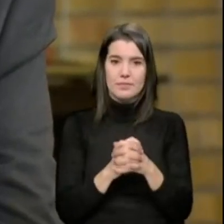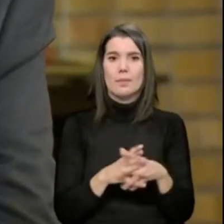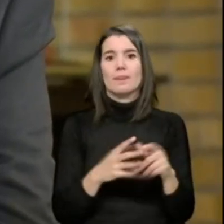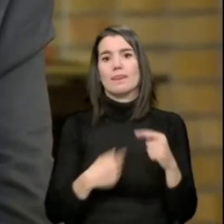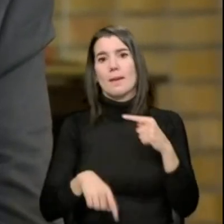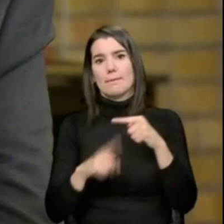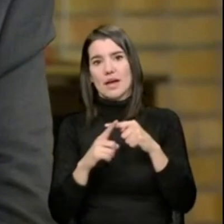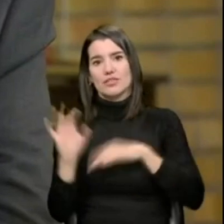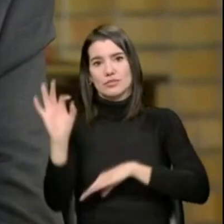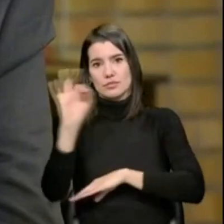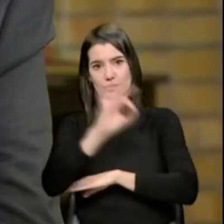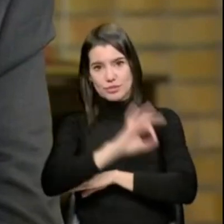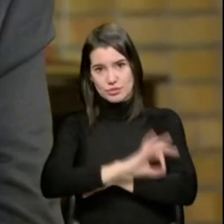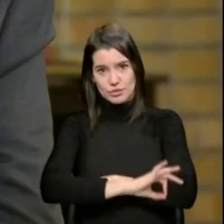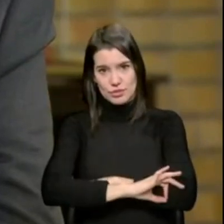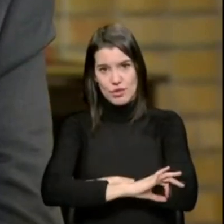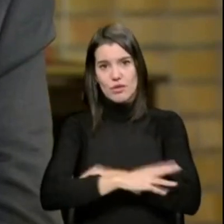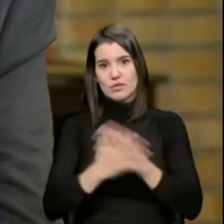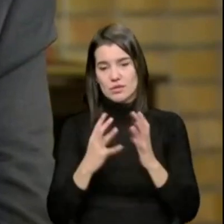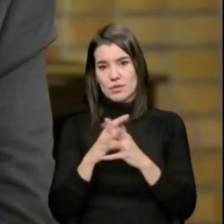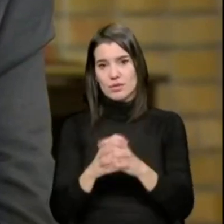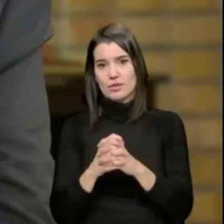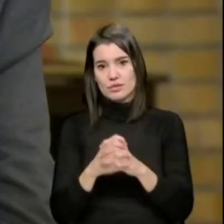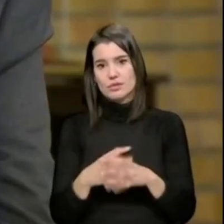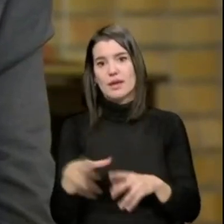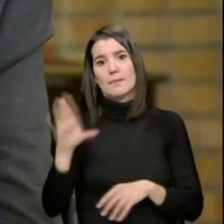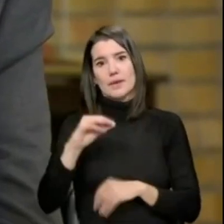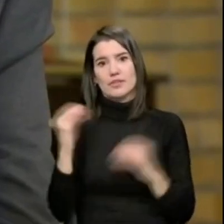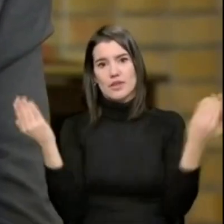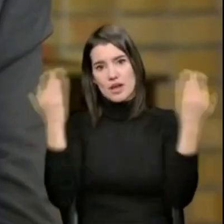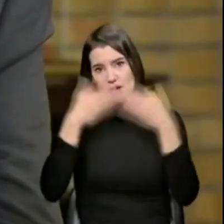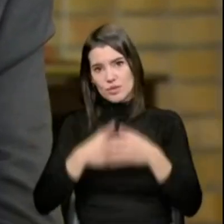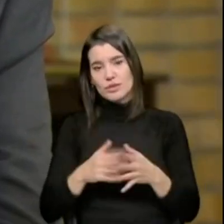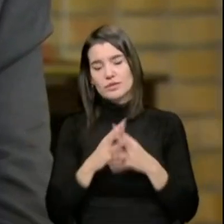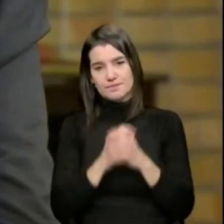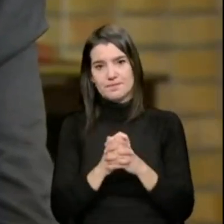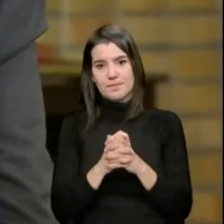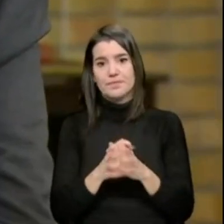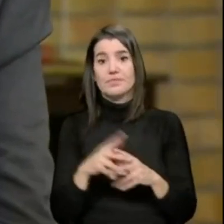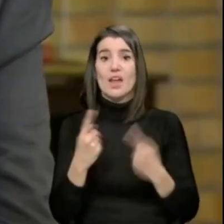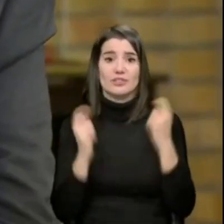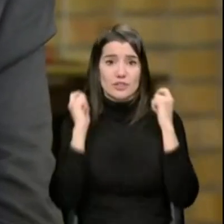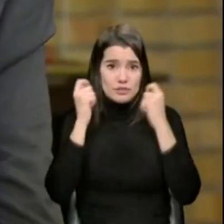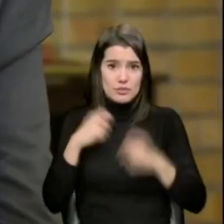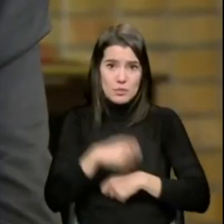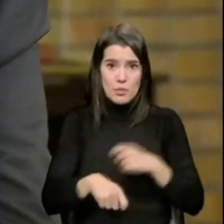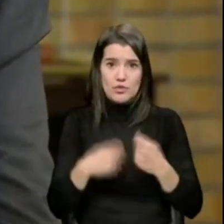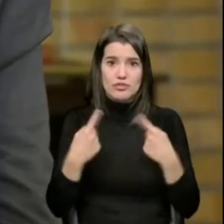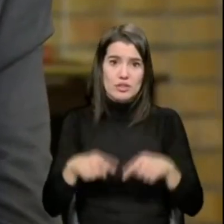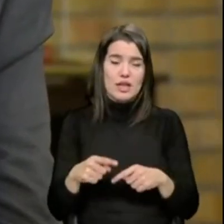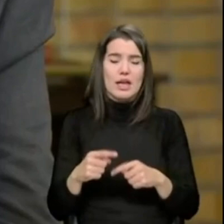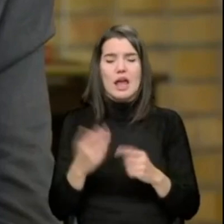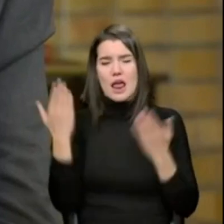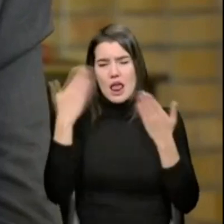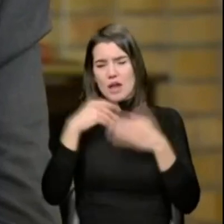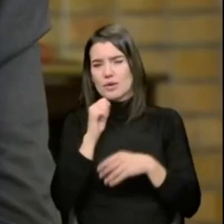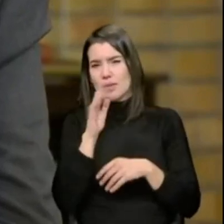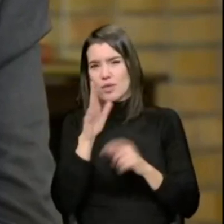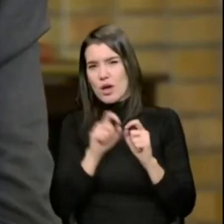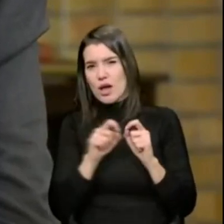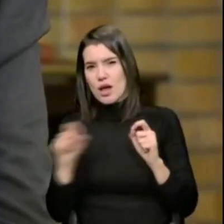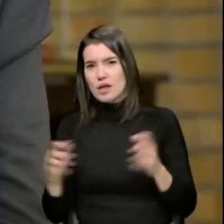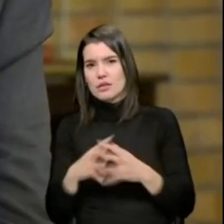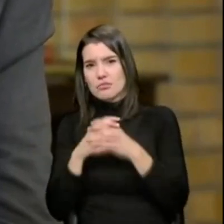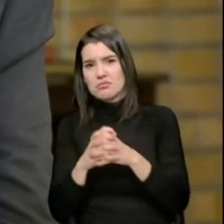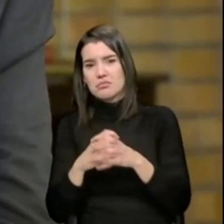ao pôr do sol, não é? E depois a oração à noite, e muitas vezes os monges têm também a oração noturna e têm a oração ao meio